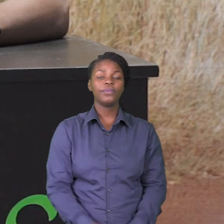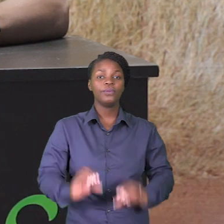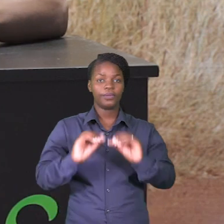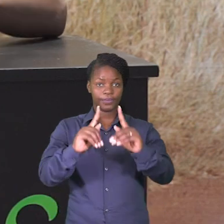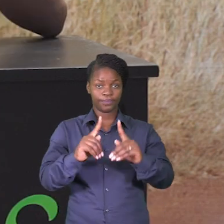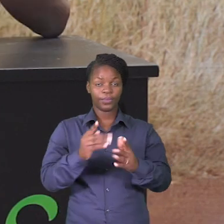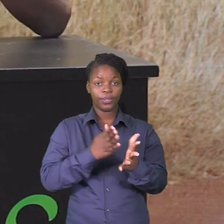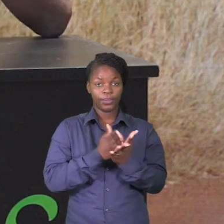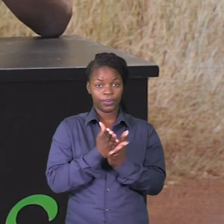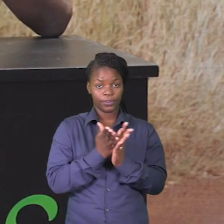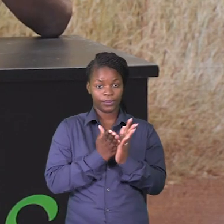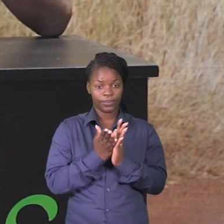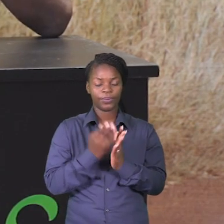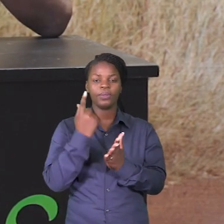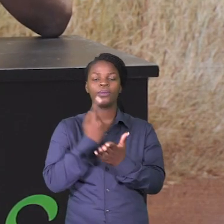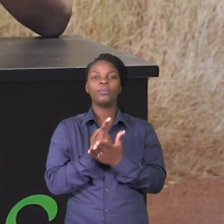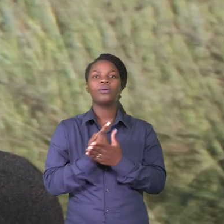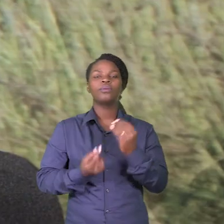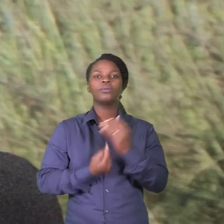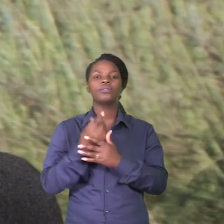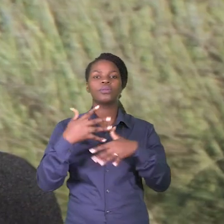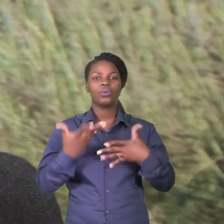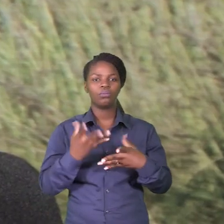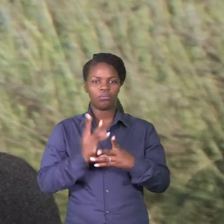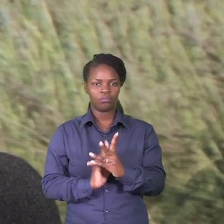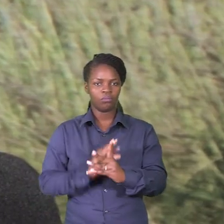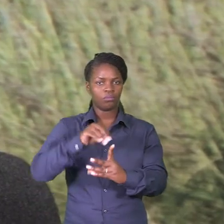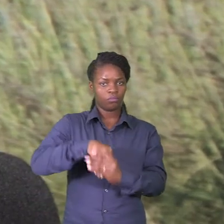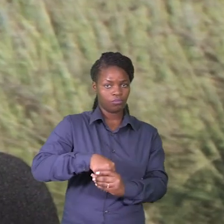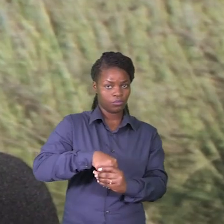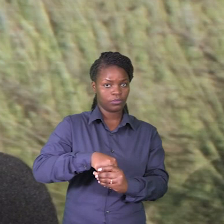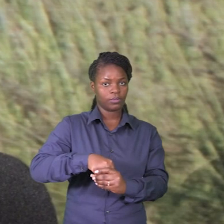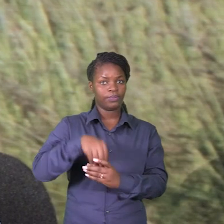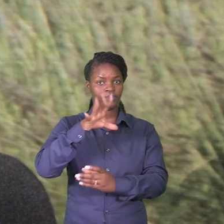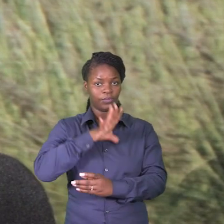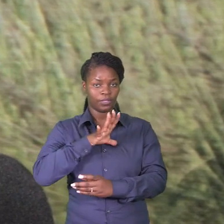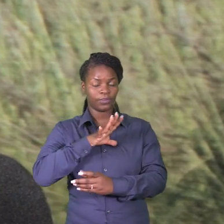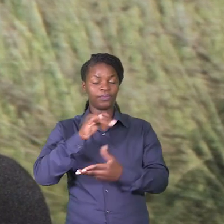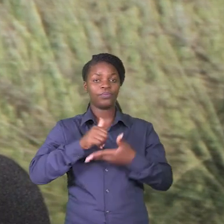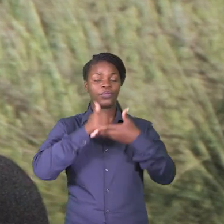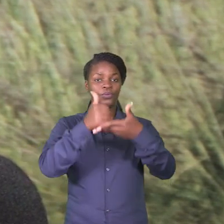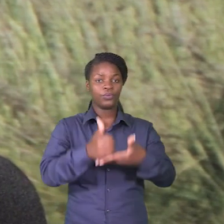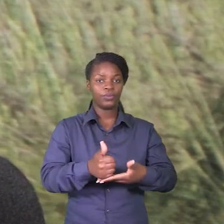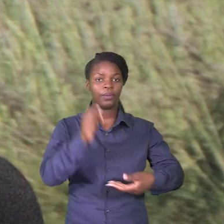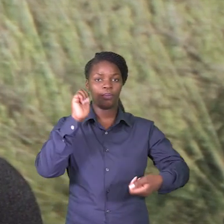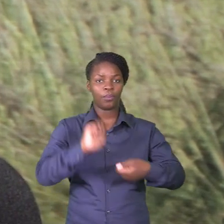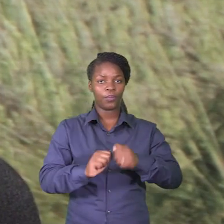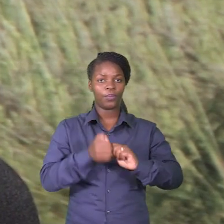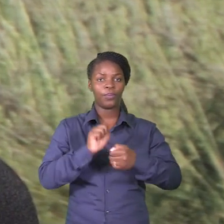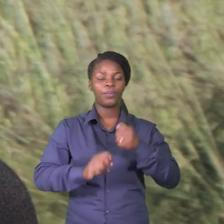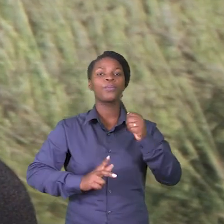ah o o mecanismo deve funcionar de forma integrada de forma a responder